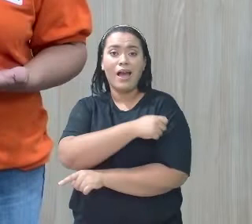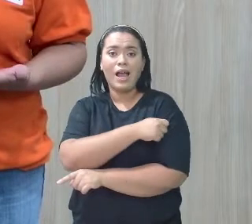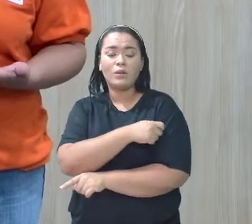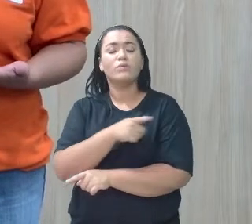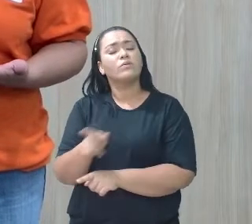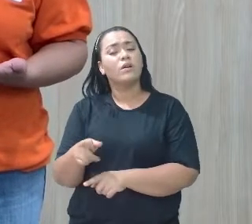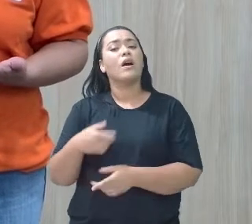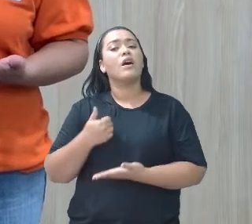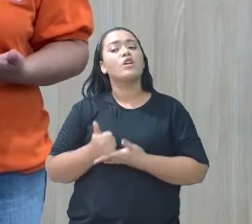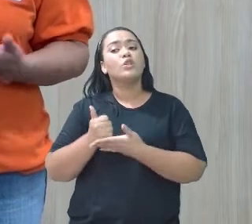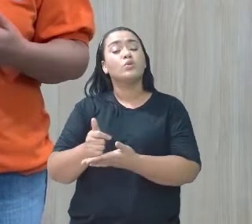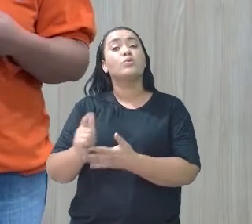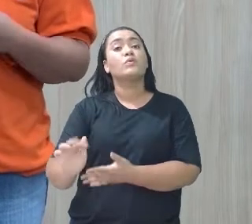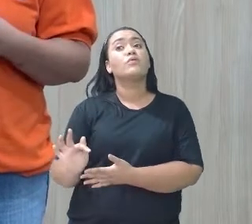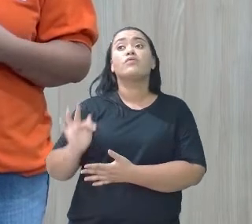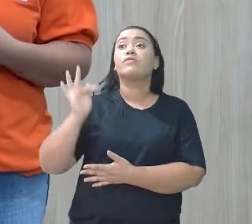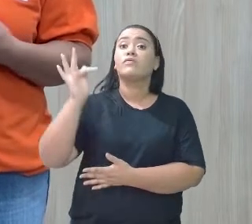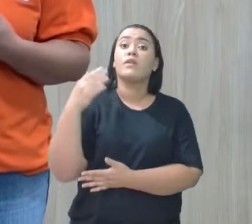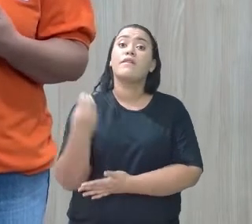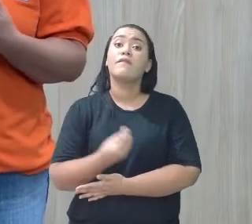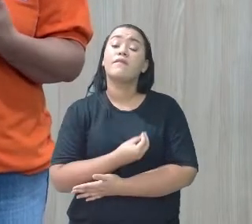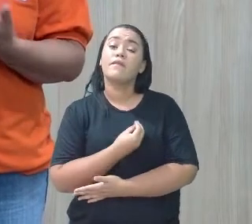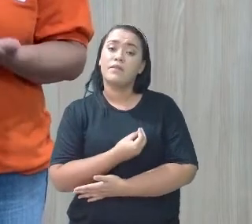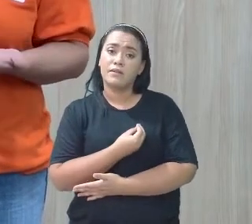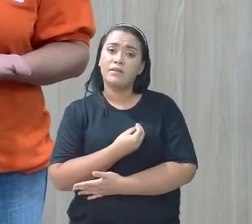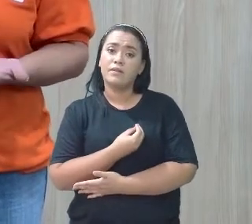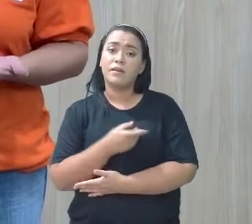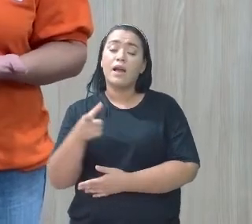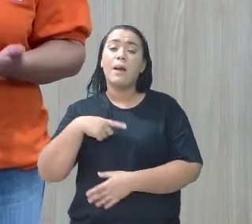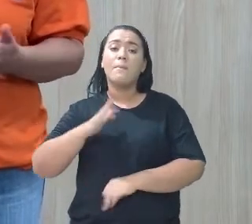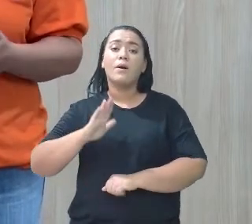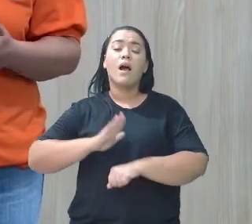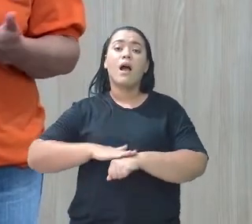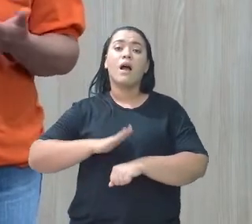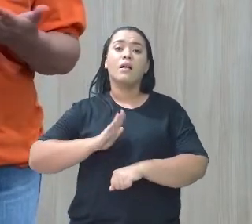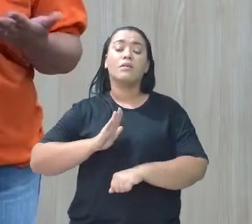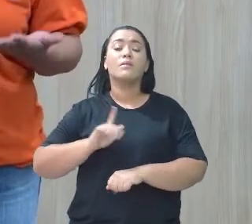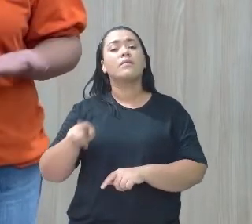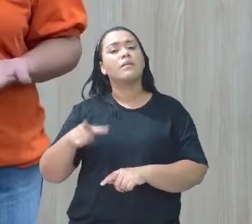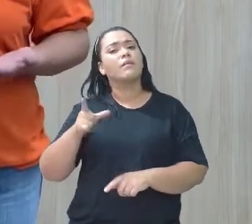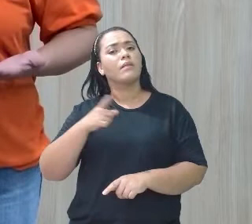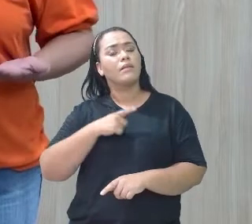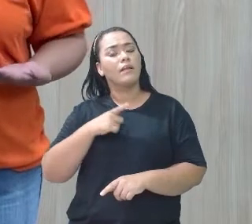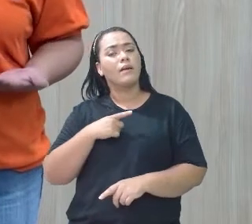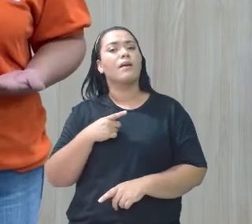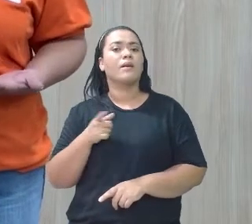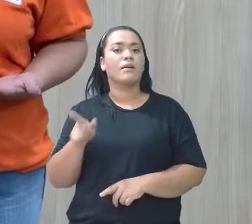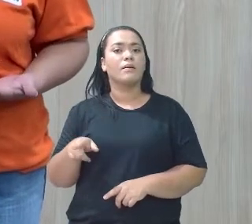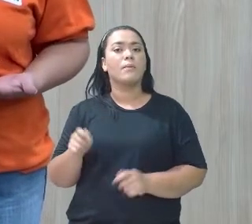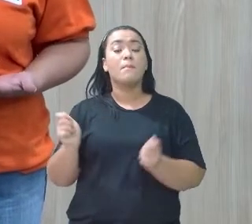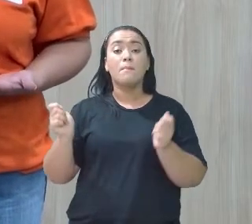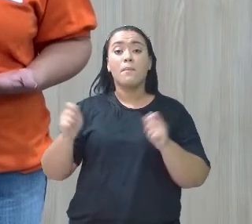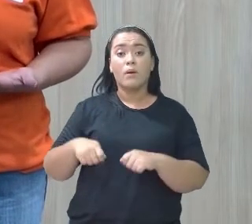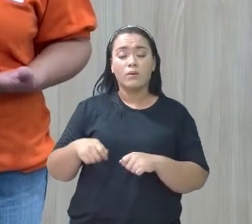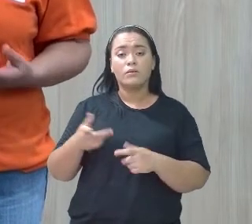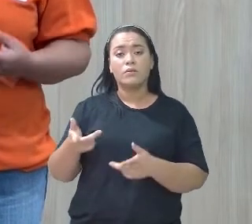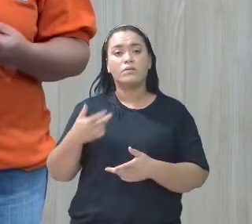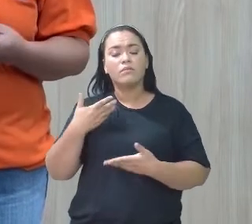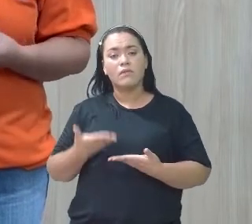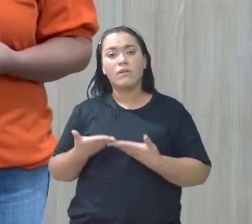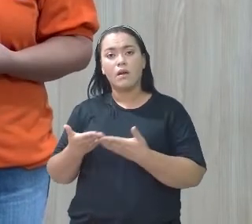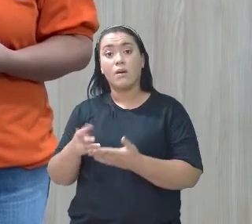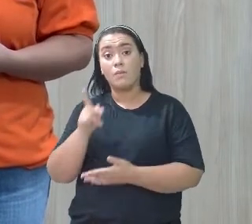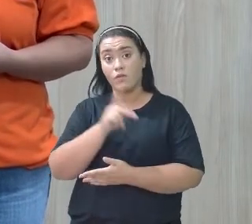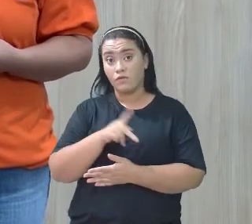a vida, não é? Para que ele tenha uma autonomia, o máximo de autonomia que ele conseguir. Não é?